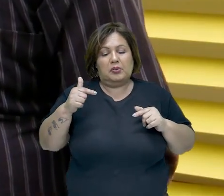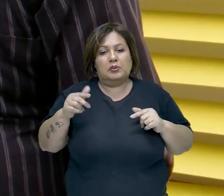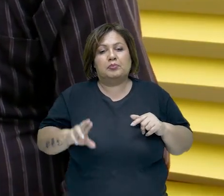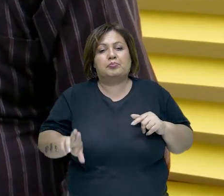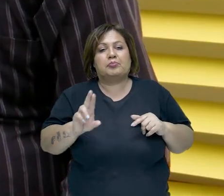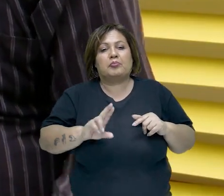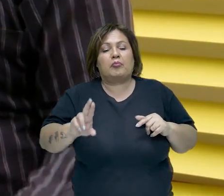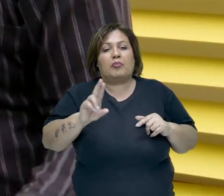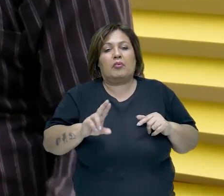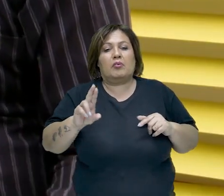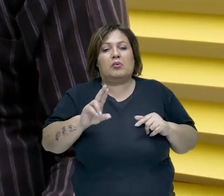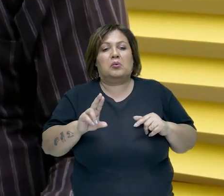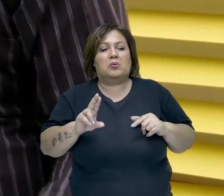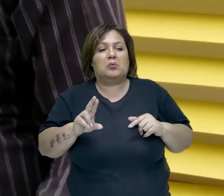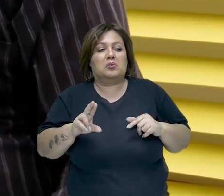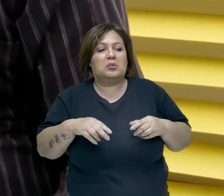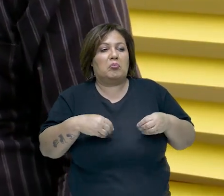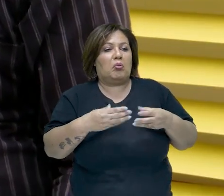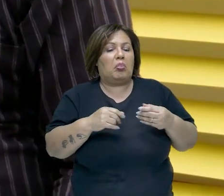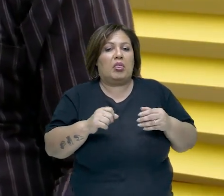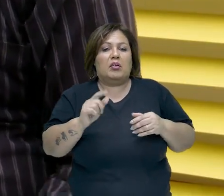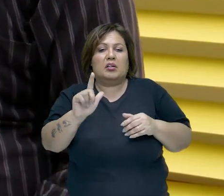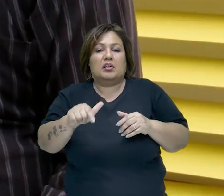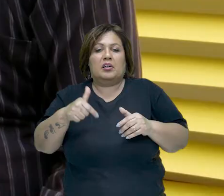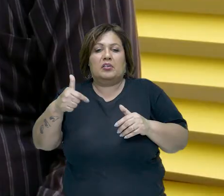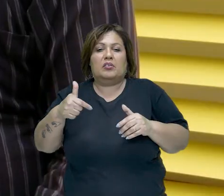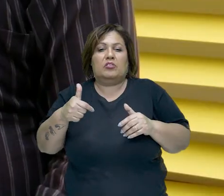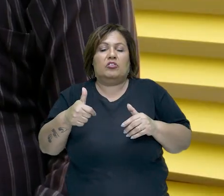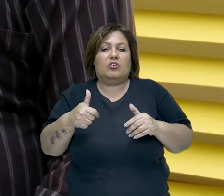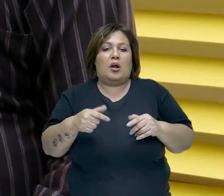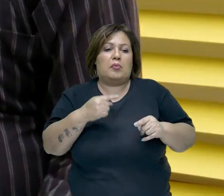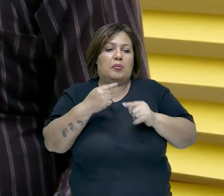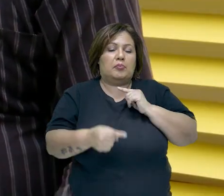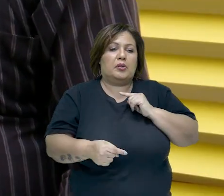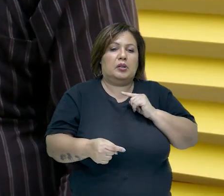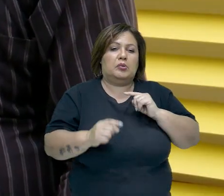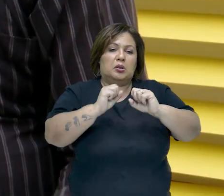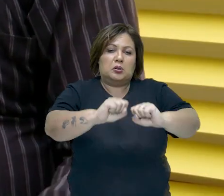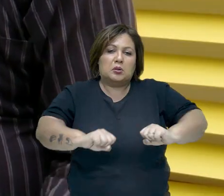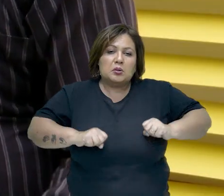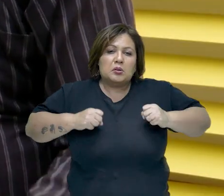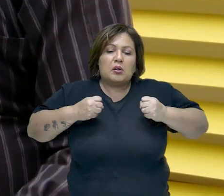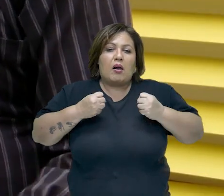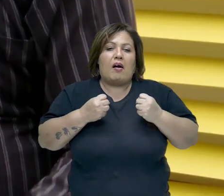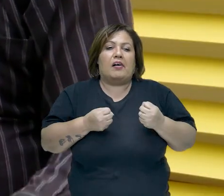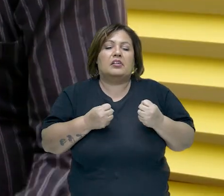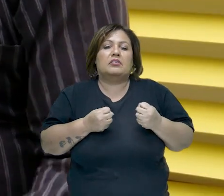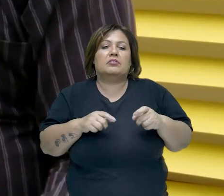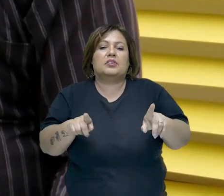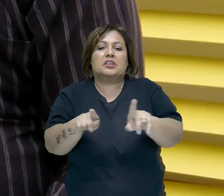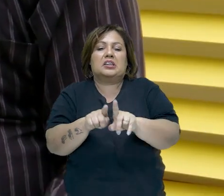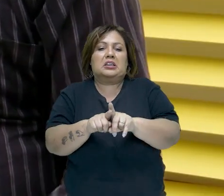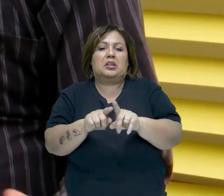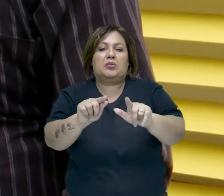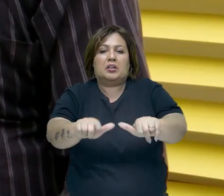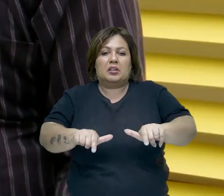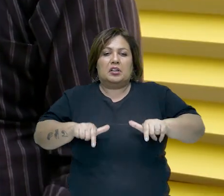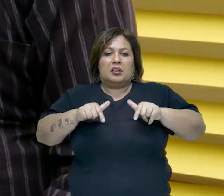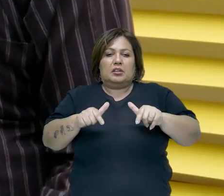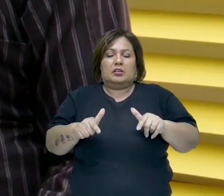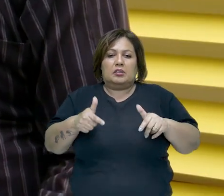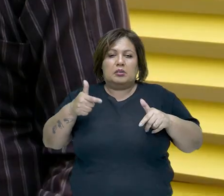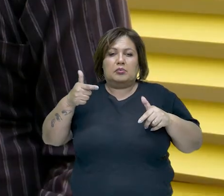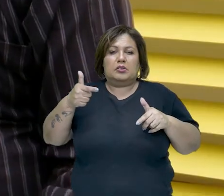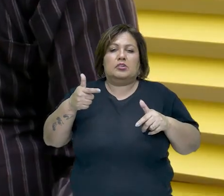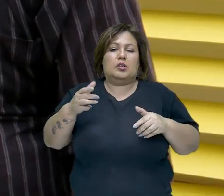do uso descontrolado de arma ilegal, a força por meio do posse de arma de gente que não